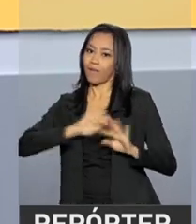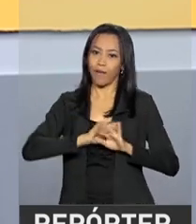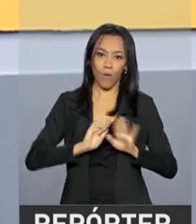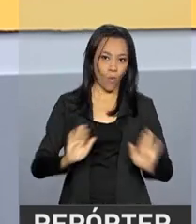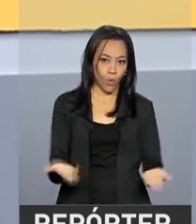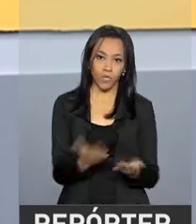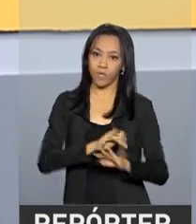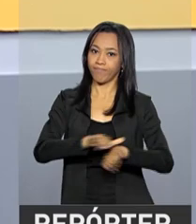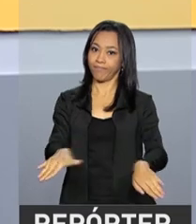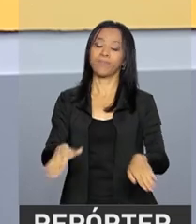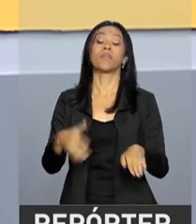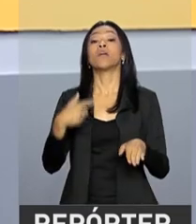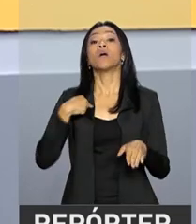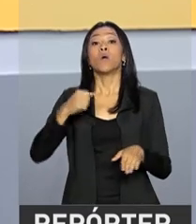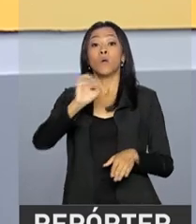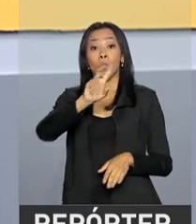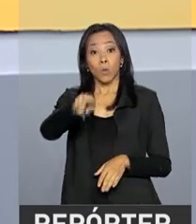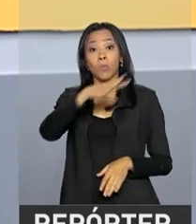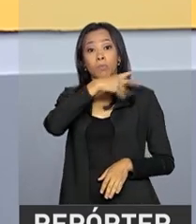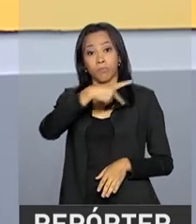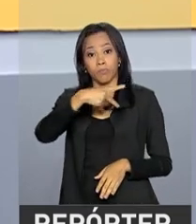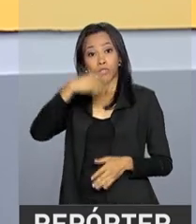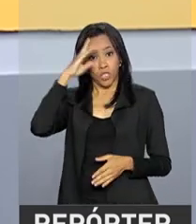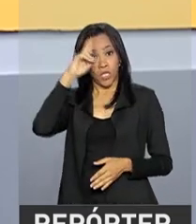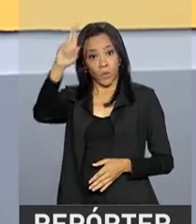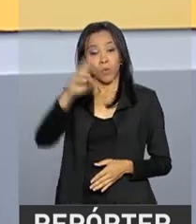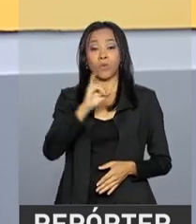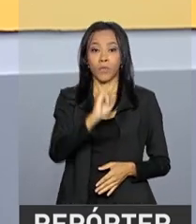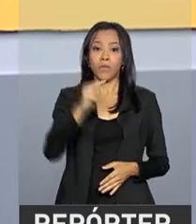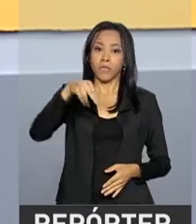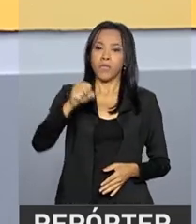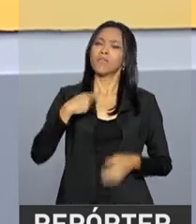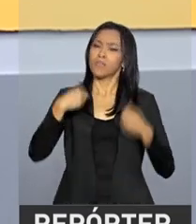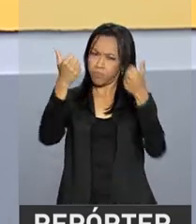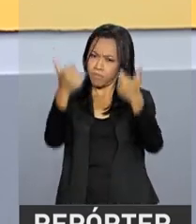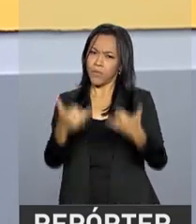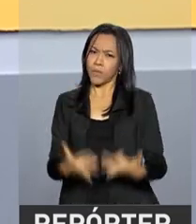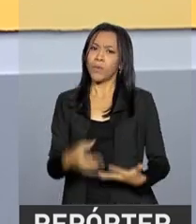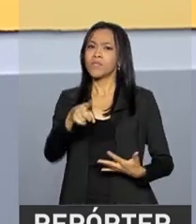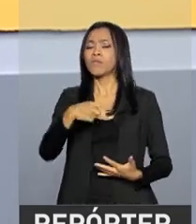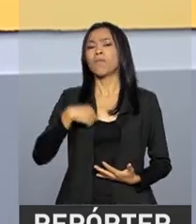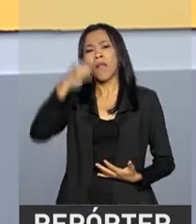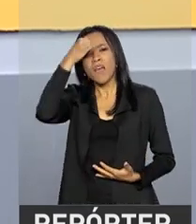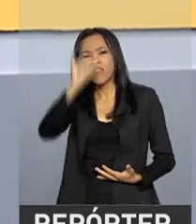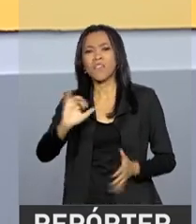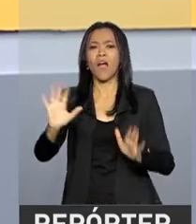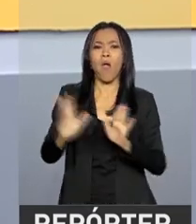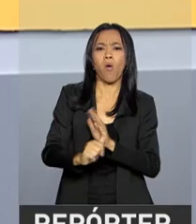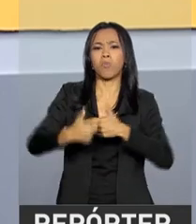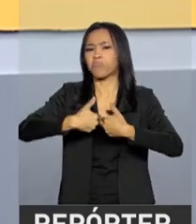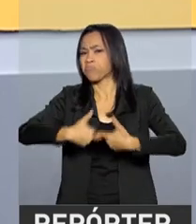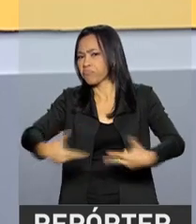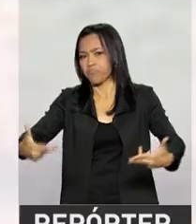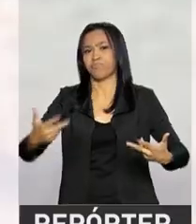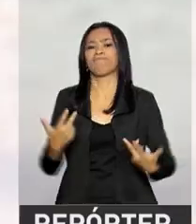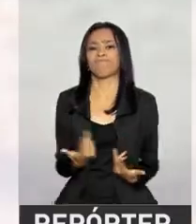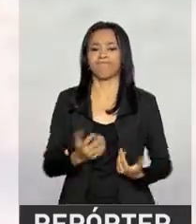inss falou sobre a prova de vida que é uma ação importante no combate às fraudes na previdência social